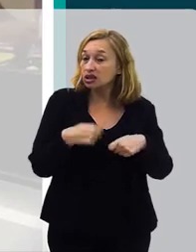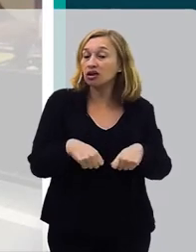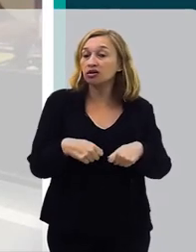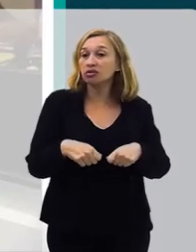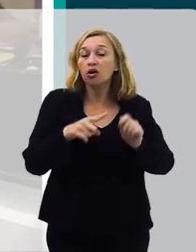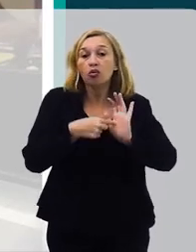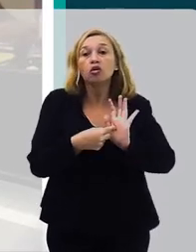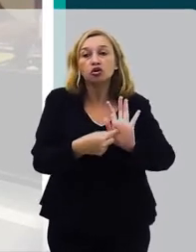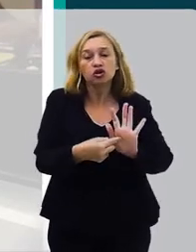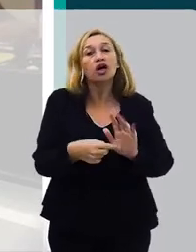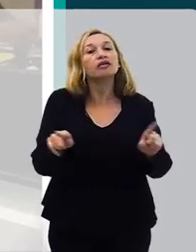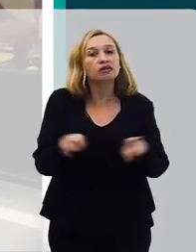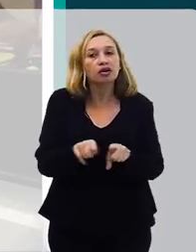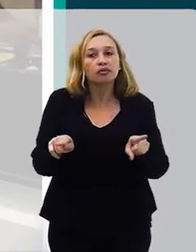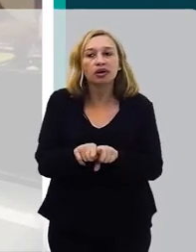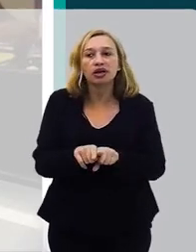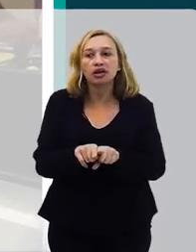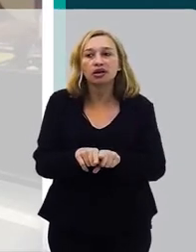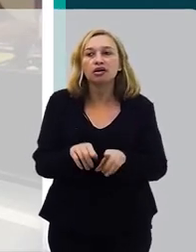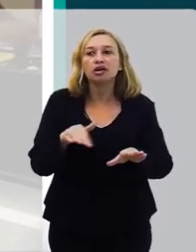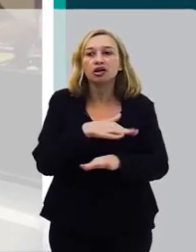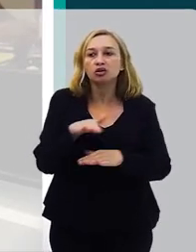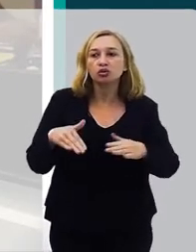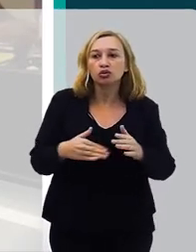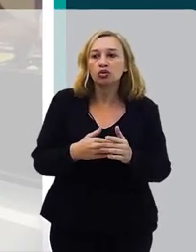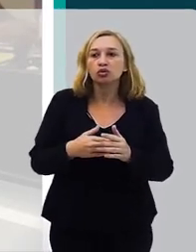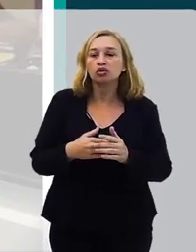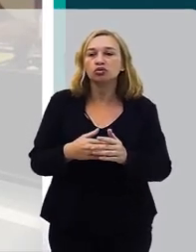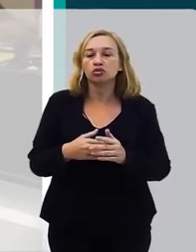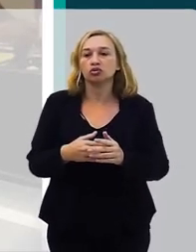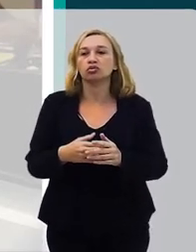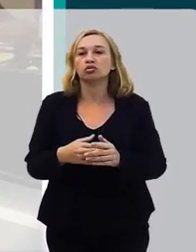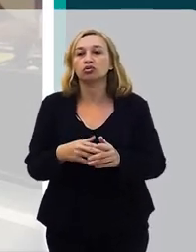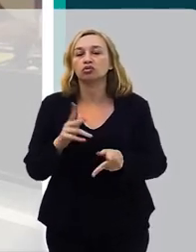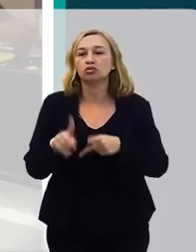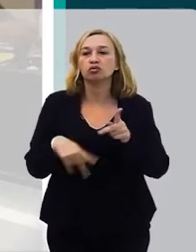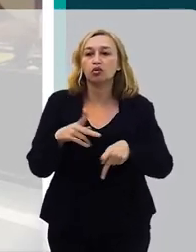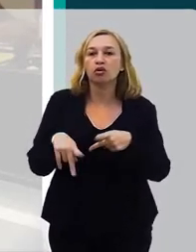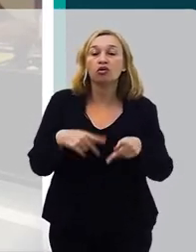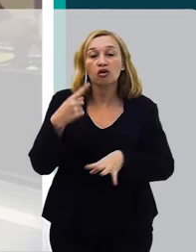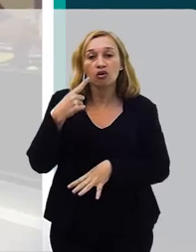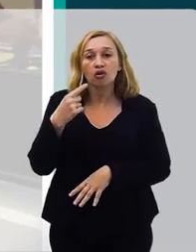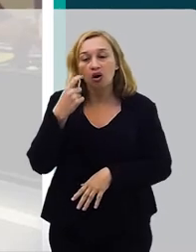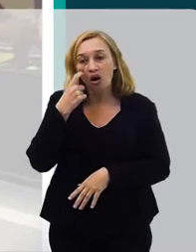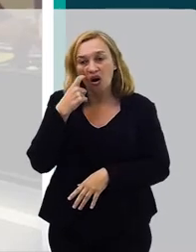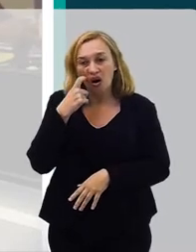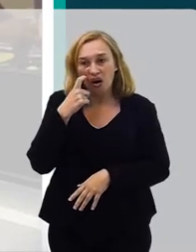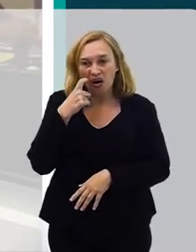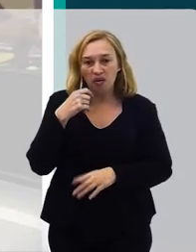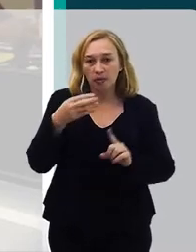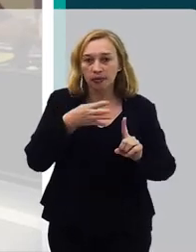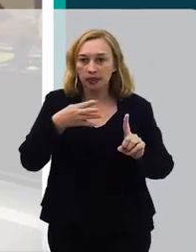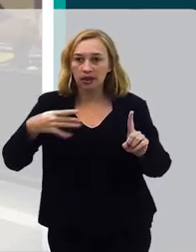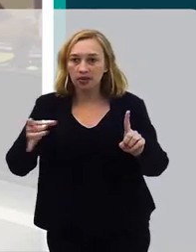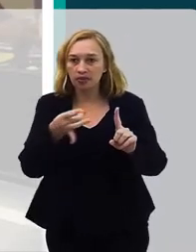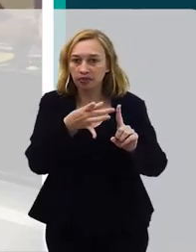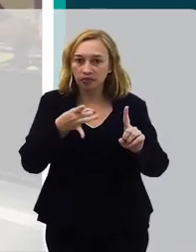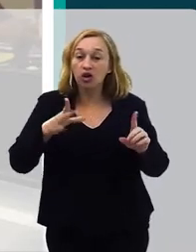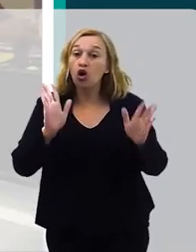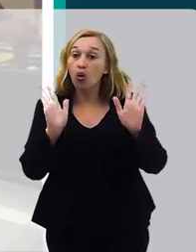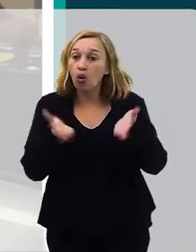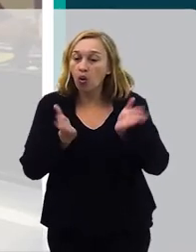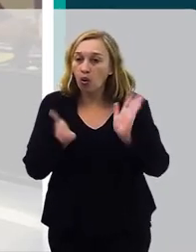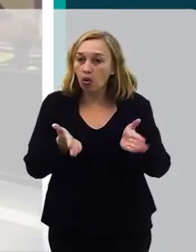precisa mostrar também para a população e para todo mundo que está nos ouvindo que a